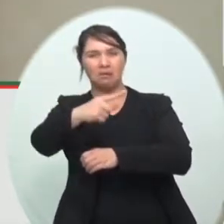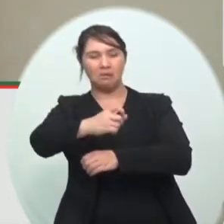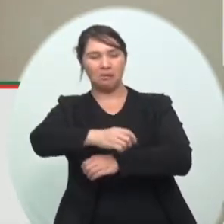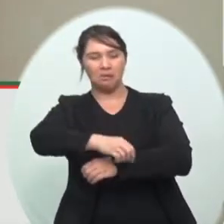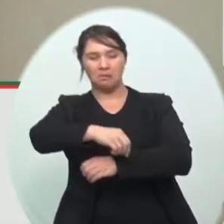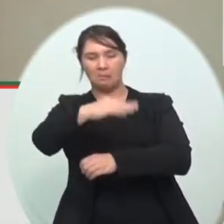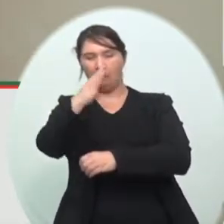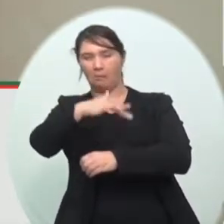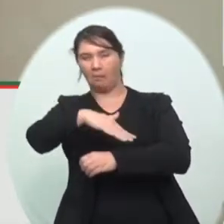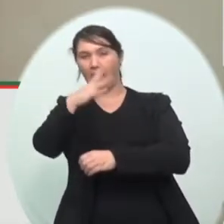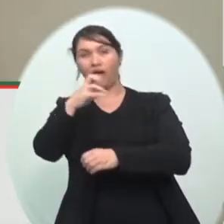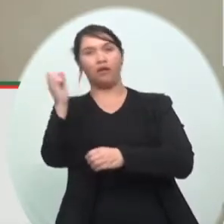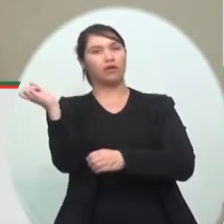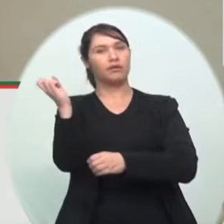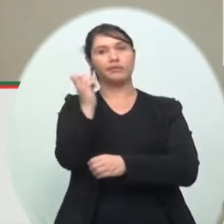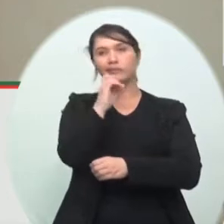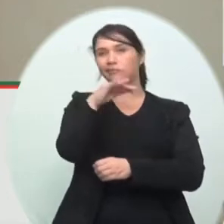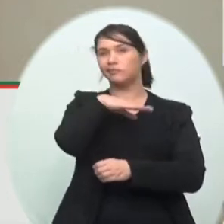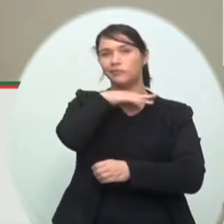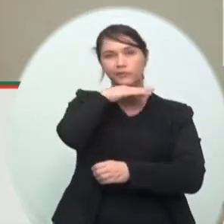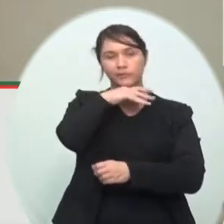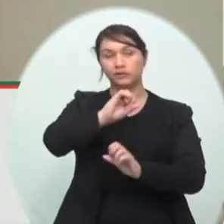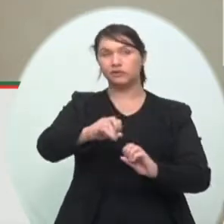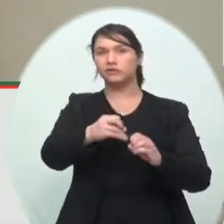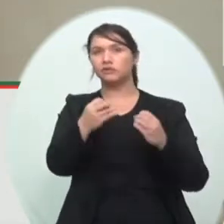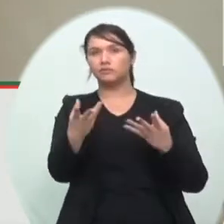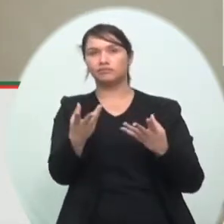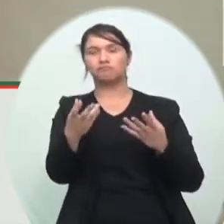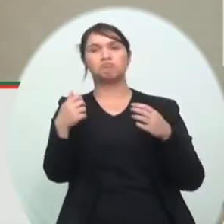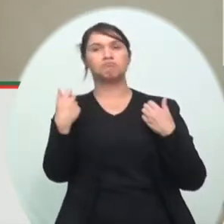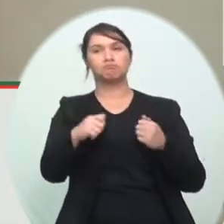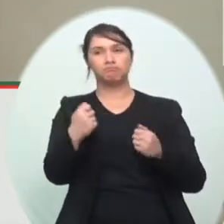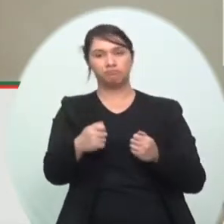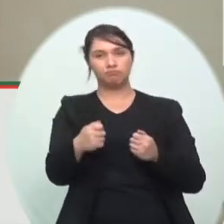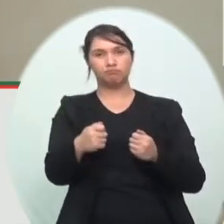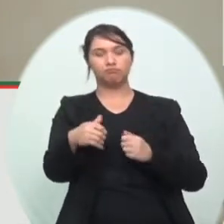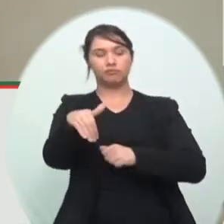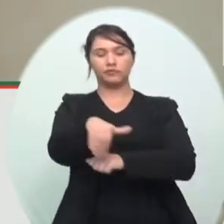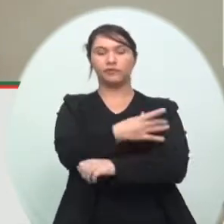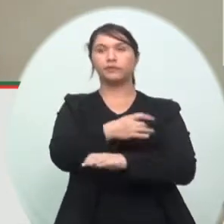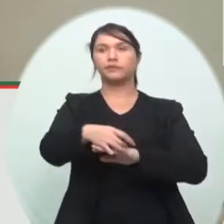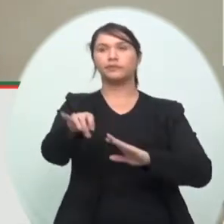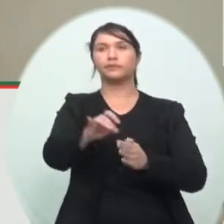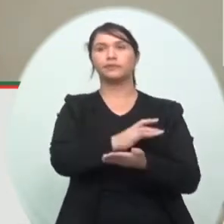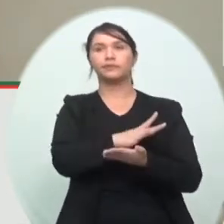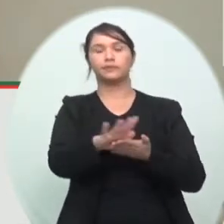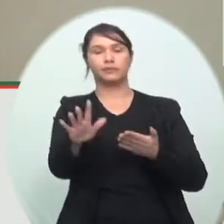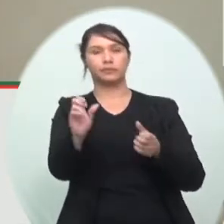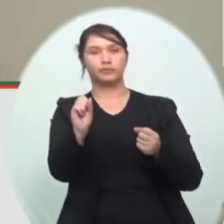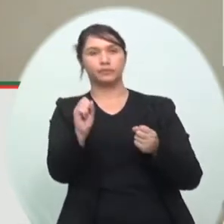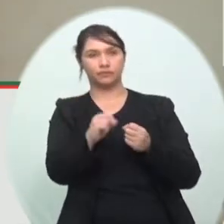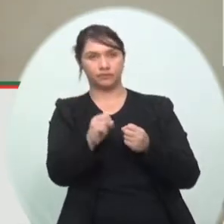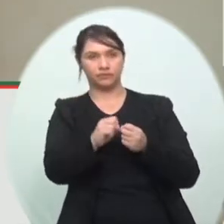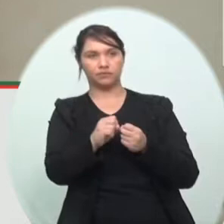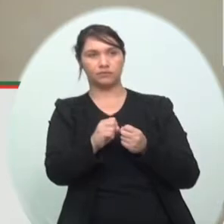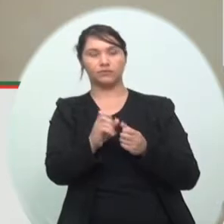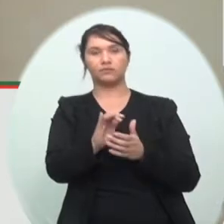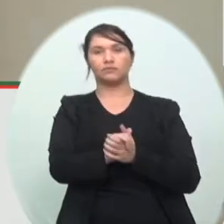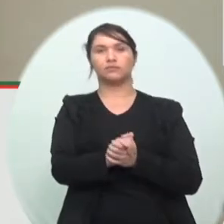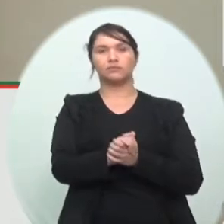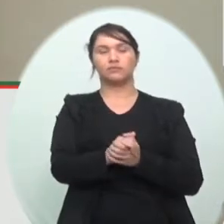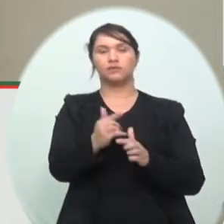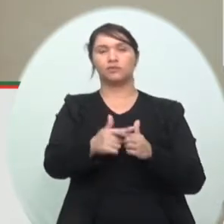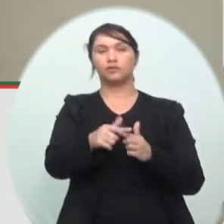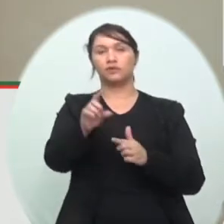Então, acho que é inadmissível que a gente não consiga ser contemplado com apenas aí 50 metros de pavimentação num local onde